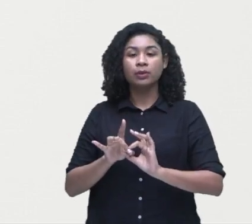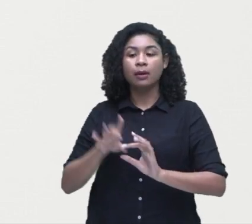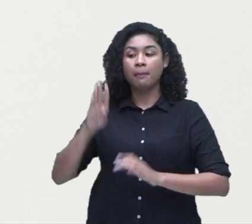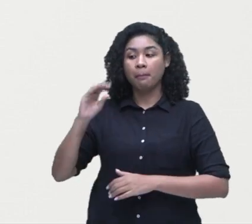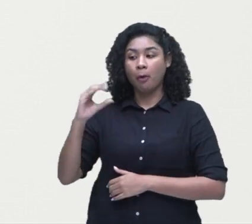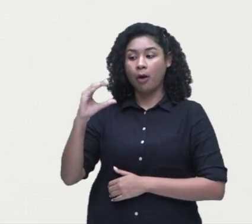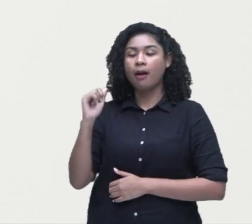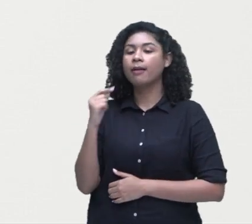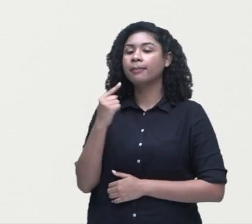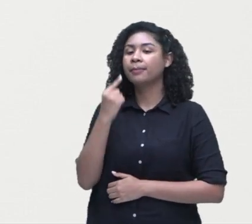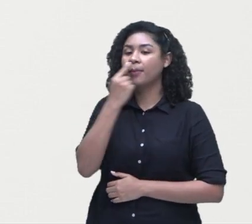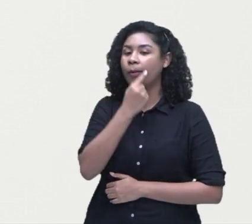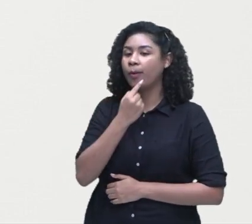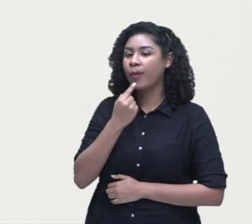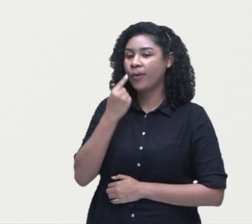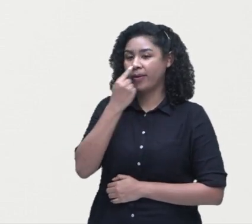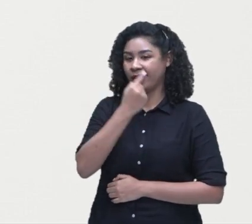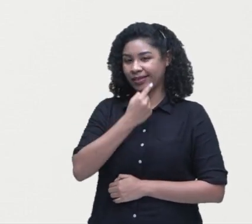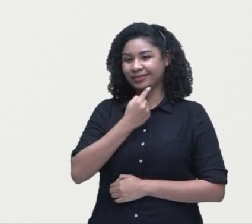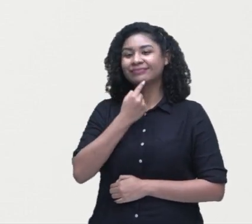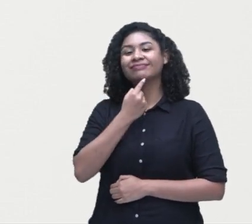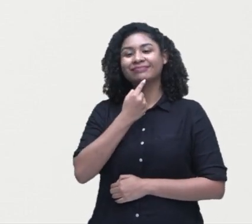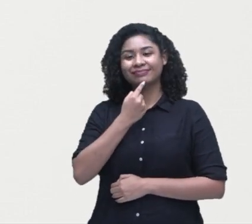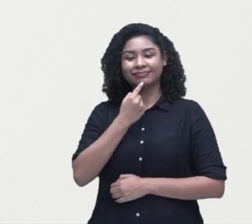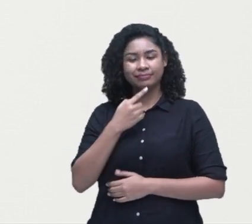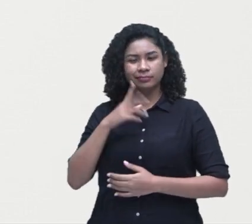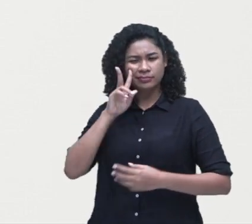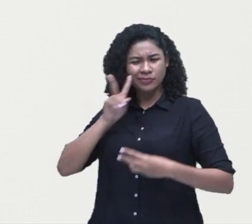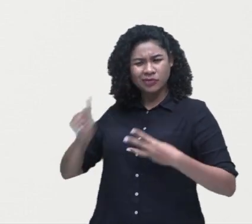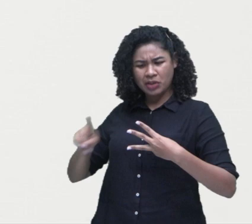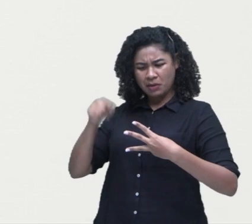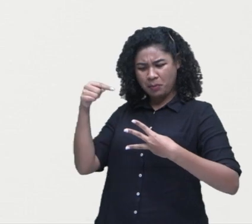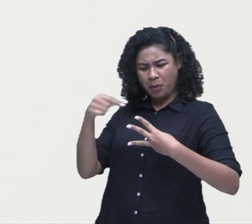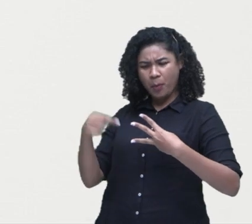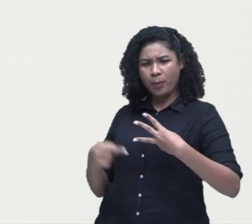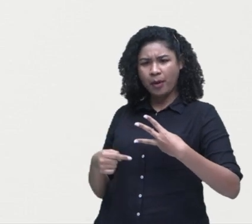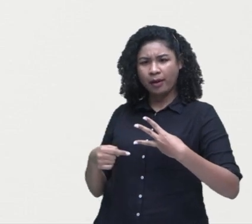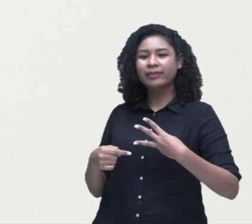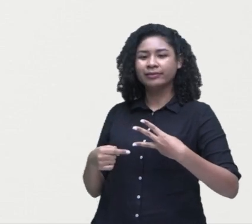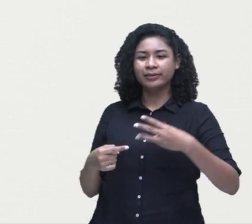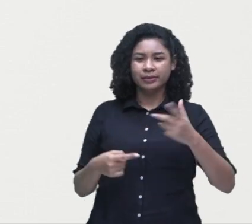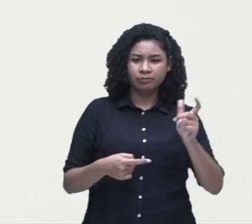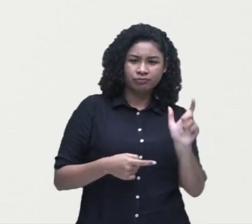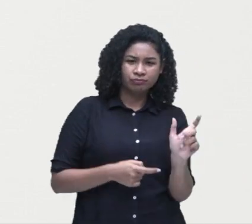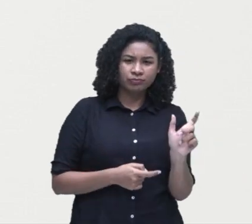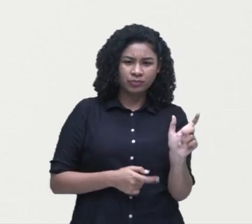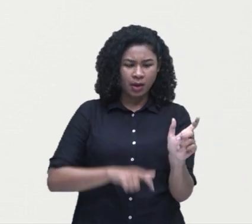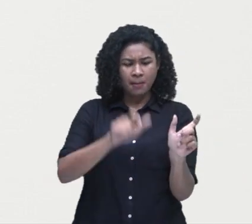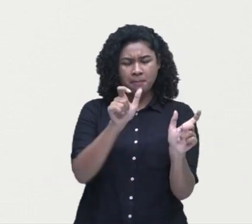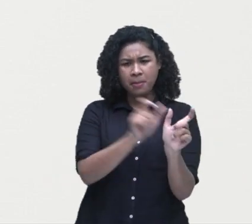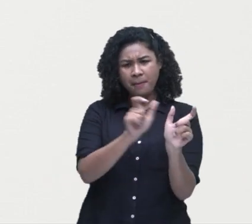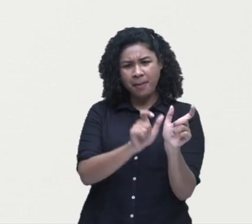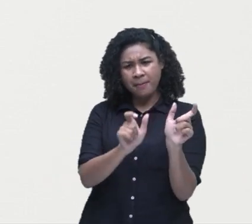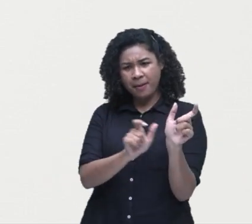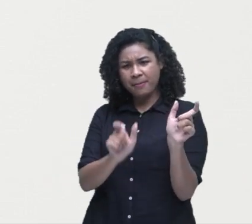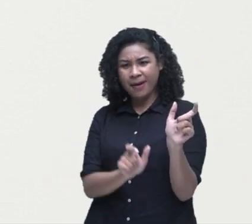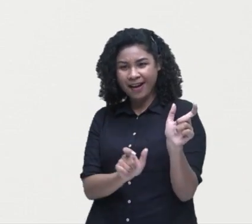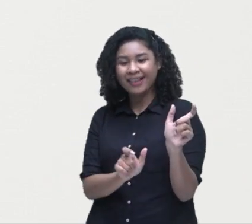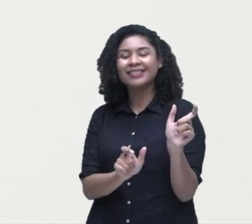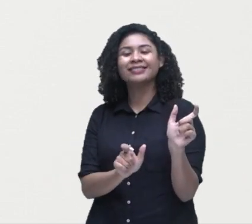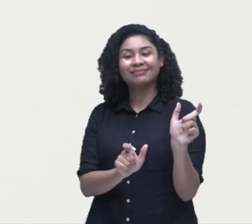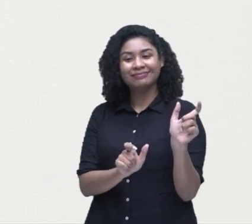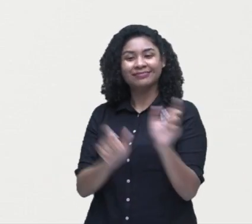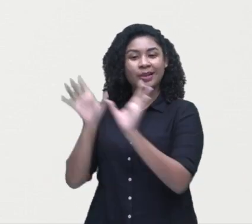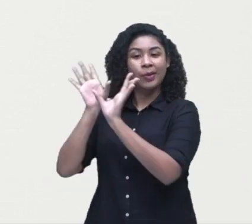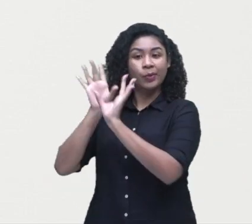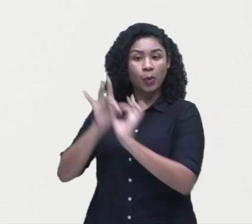do nosso corpo, né? Então, deu para você perceber que dentro do contexto